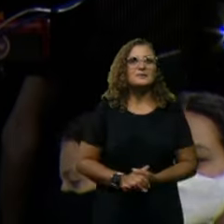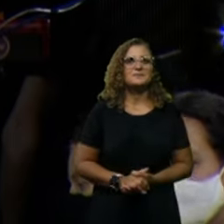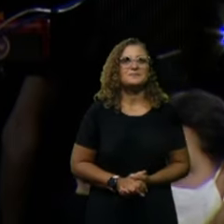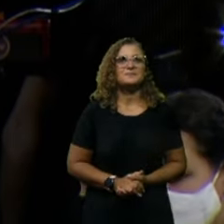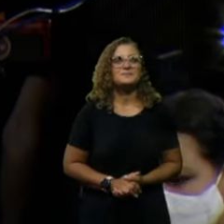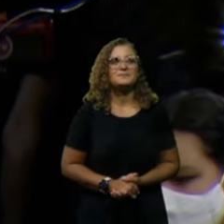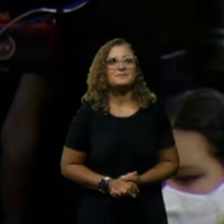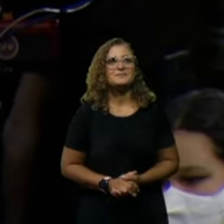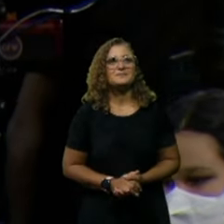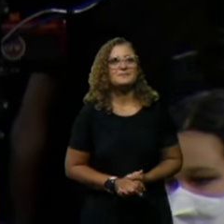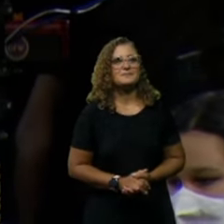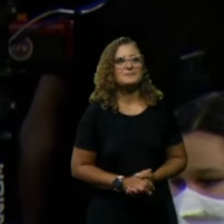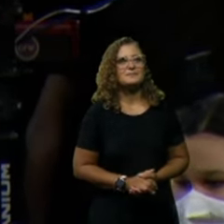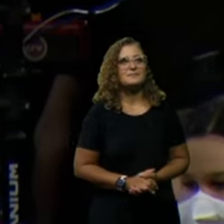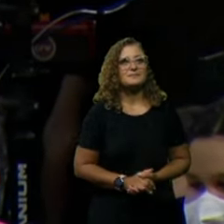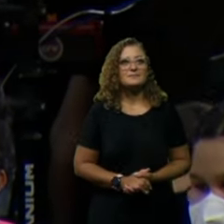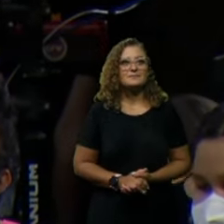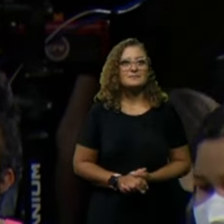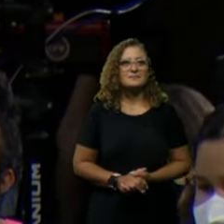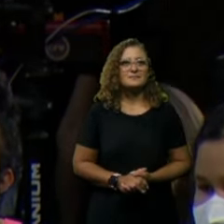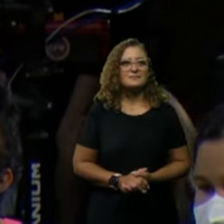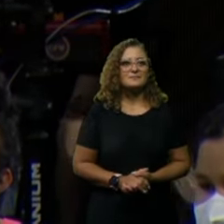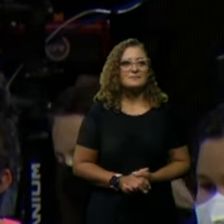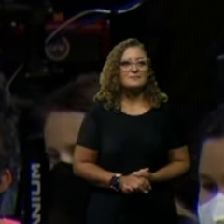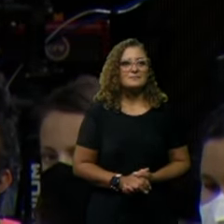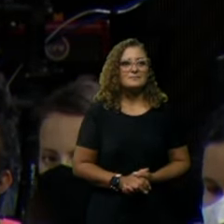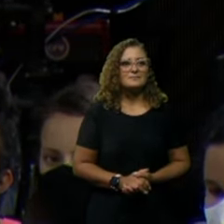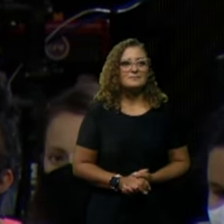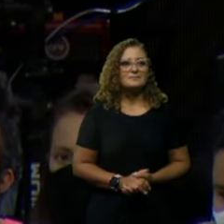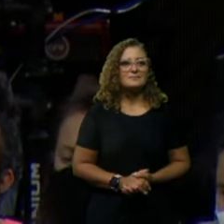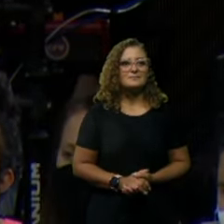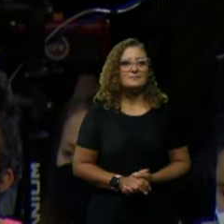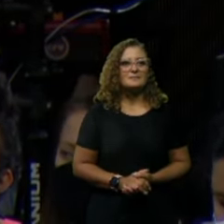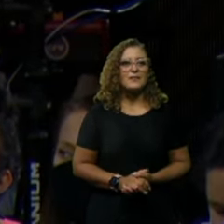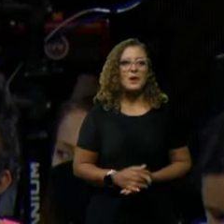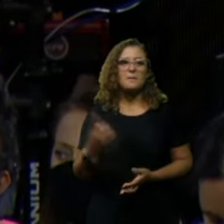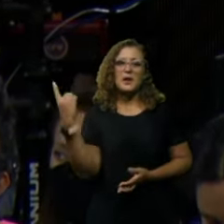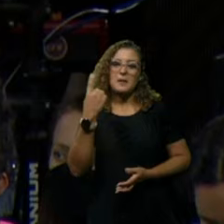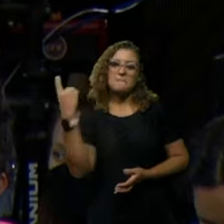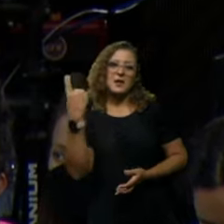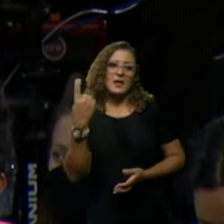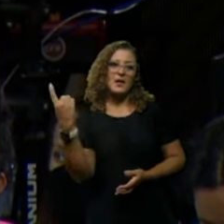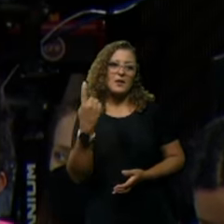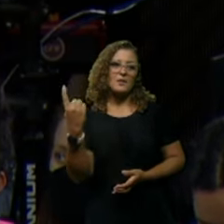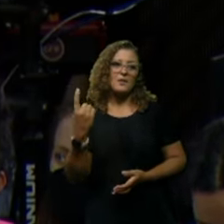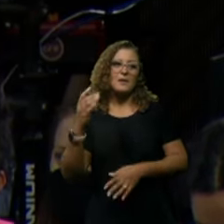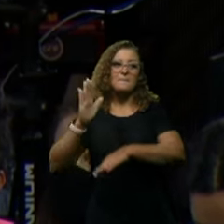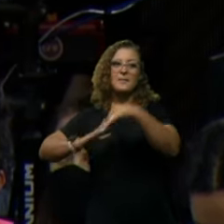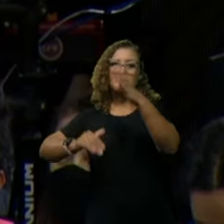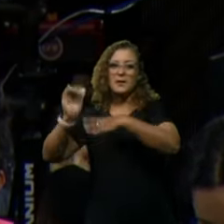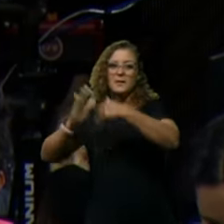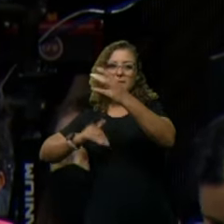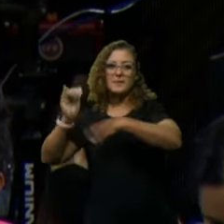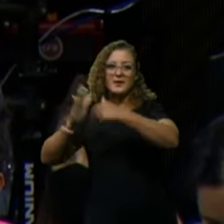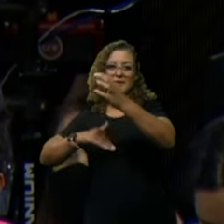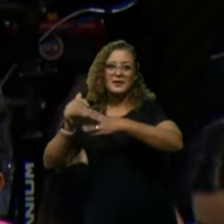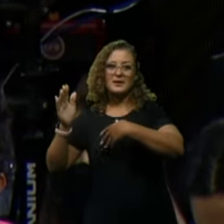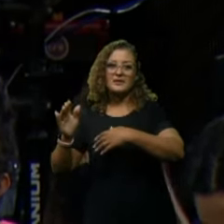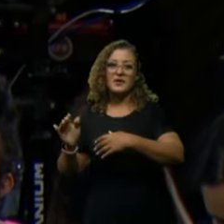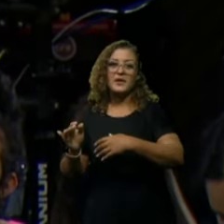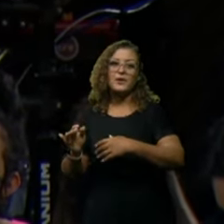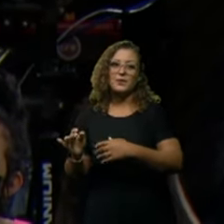E aí e para estabelecer o segundo explicando para você o primeiro aqui